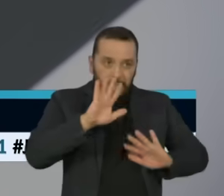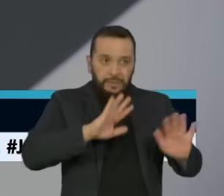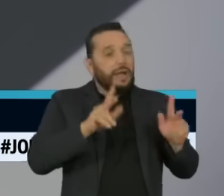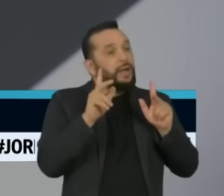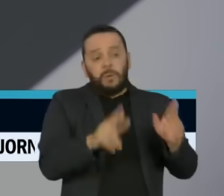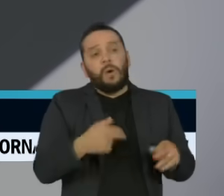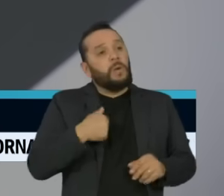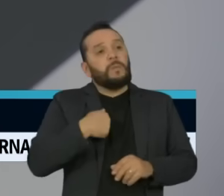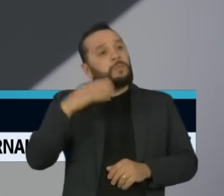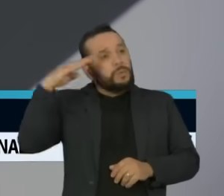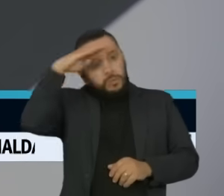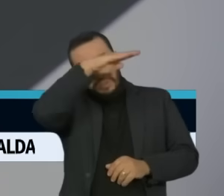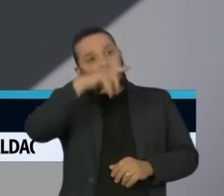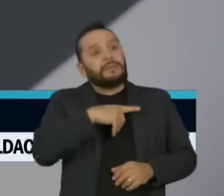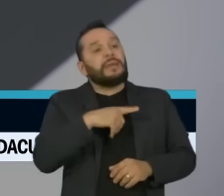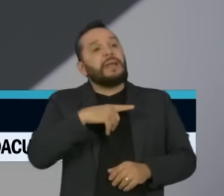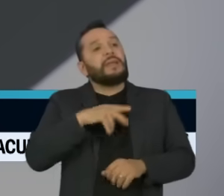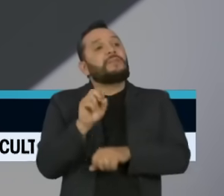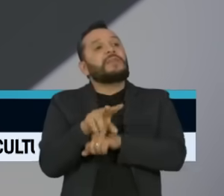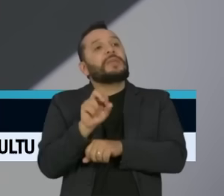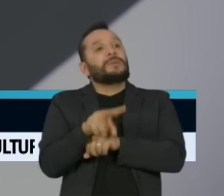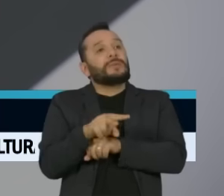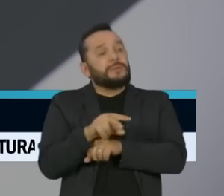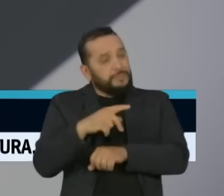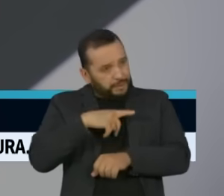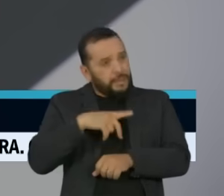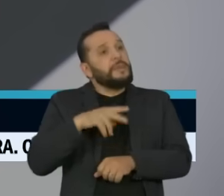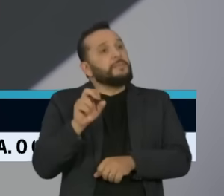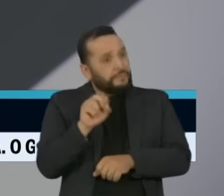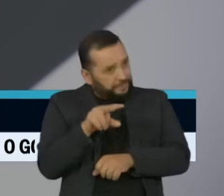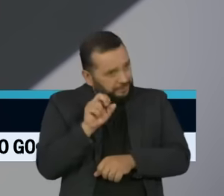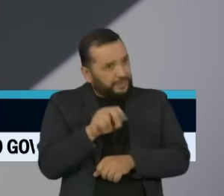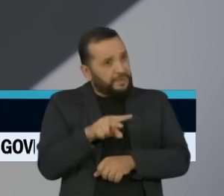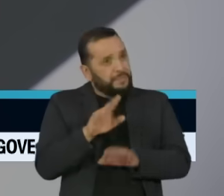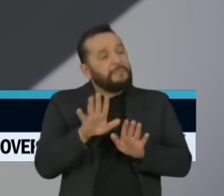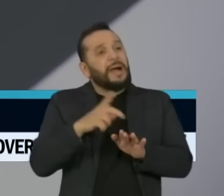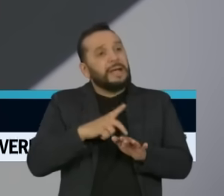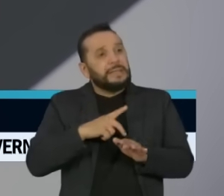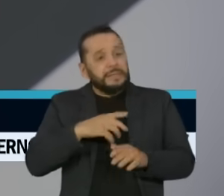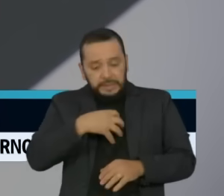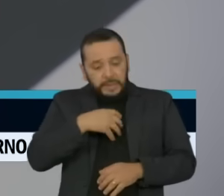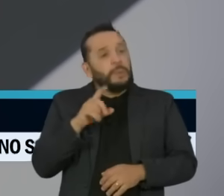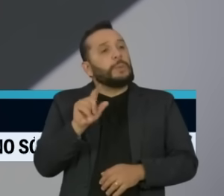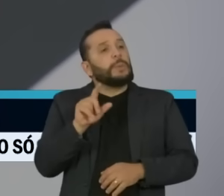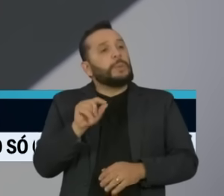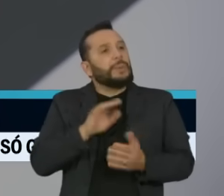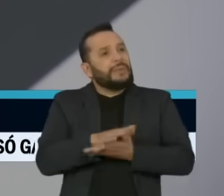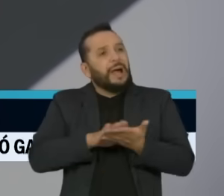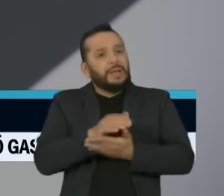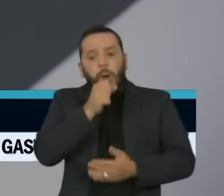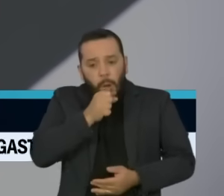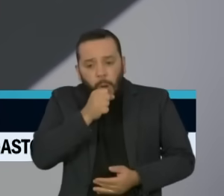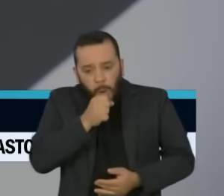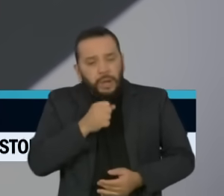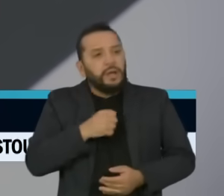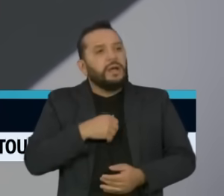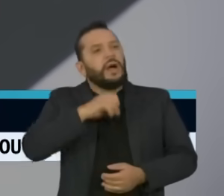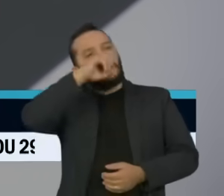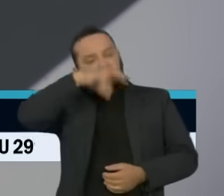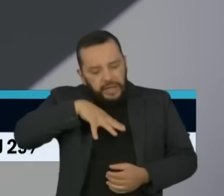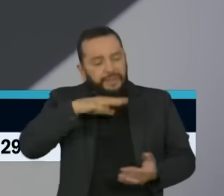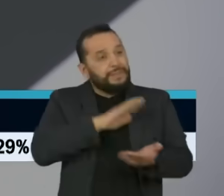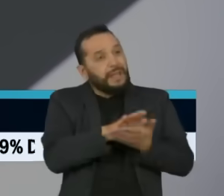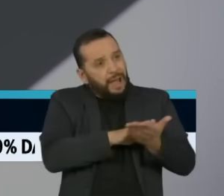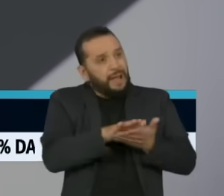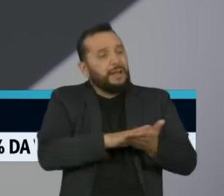sintomas. Ele superou a doença. Ele já tem um tempo de doença que ele não vai ter complicações, felizmente. Ele vai sair